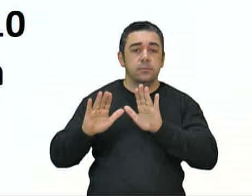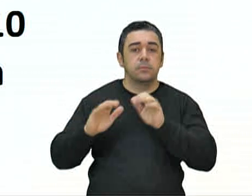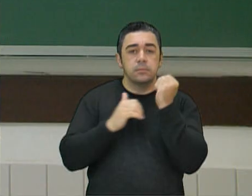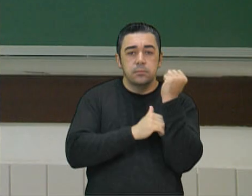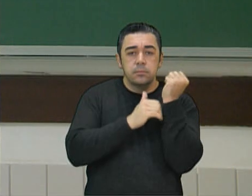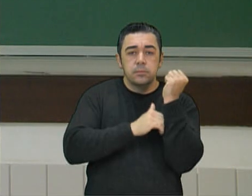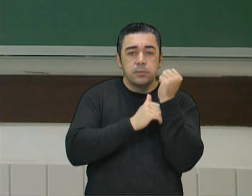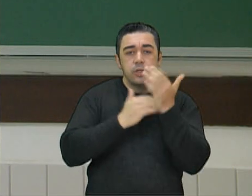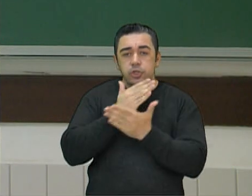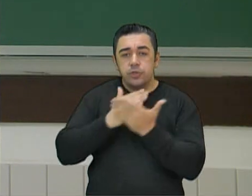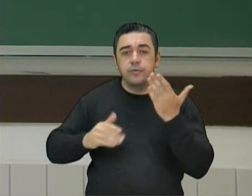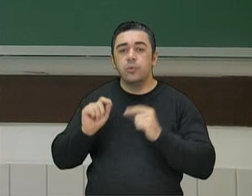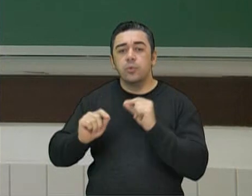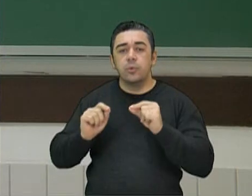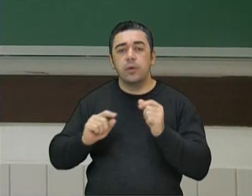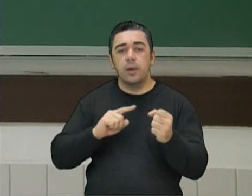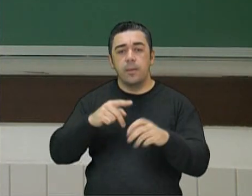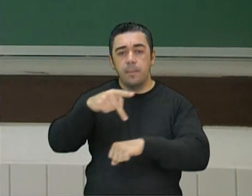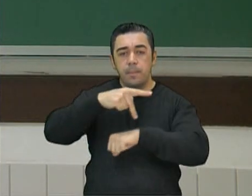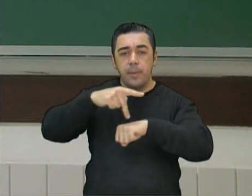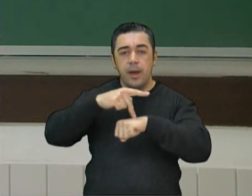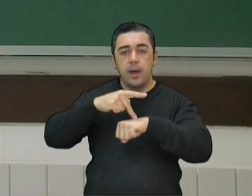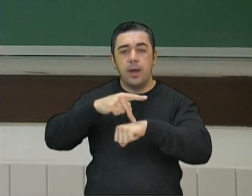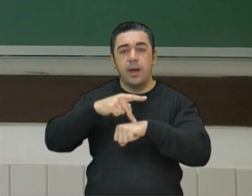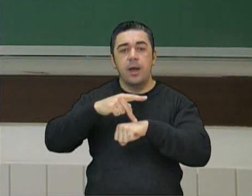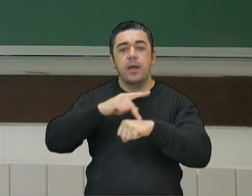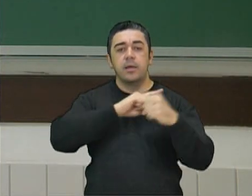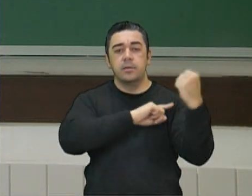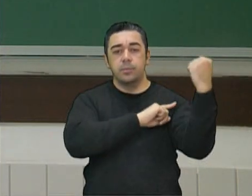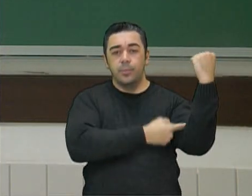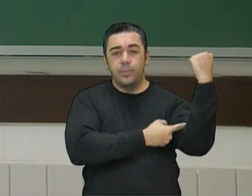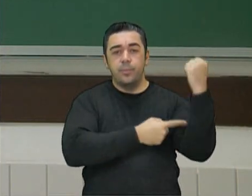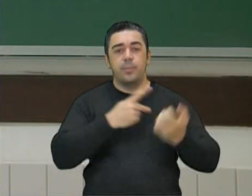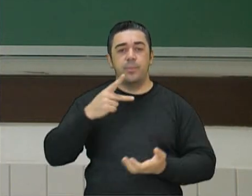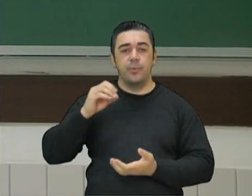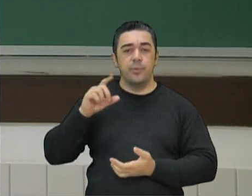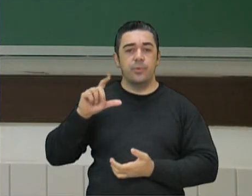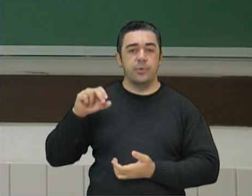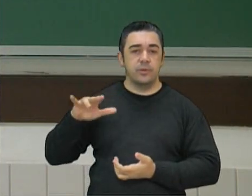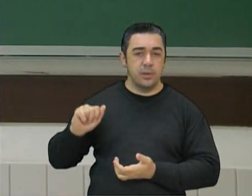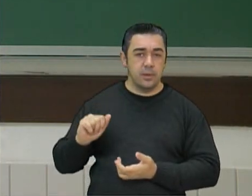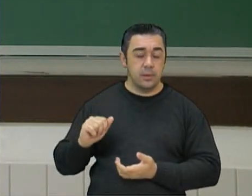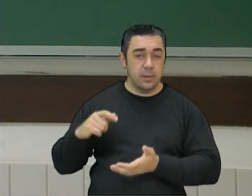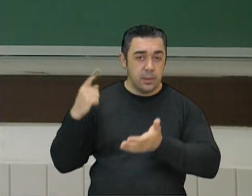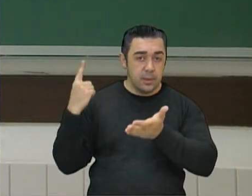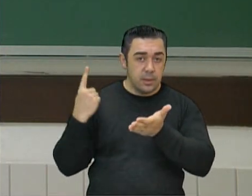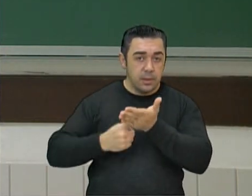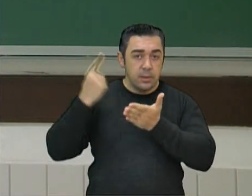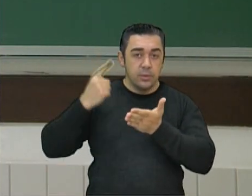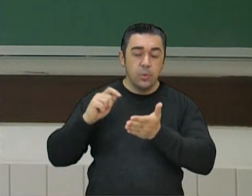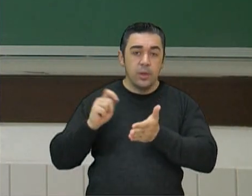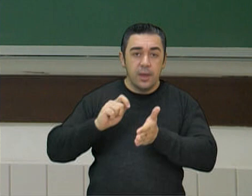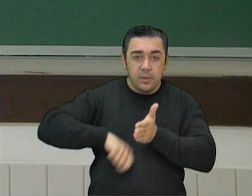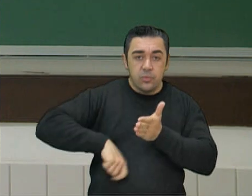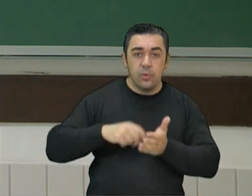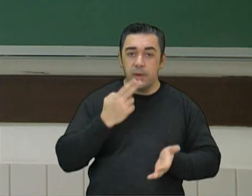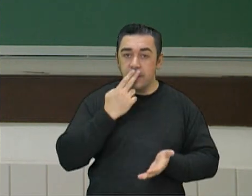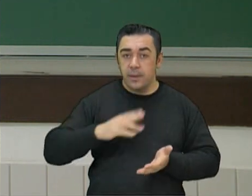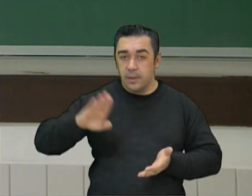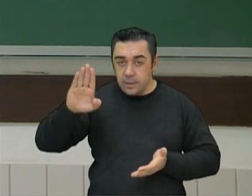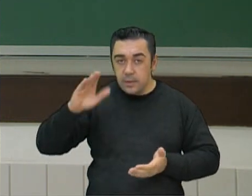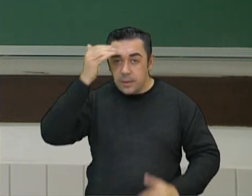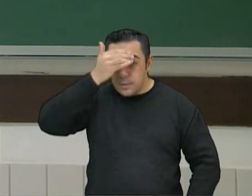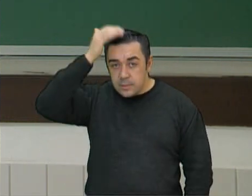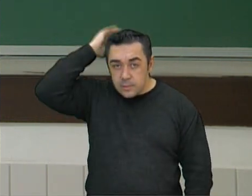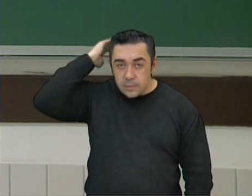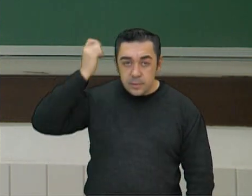a Polônia entre si. O Hitler assinou um acordo com o seu grande adversário mundial, Stalin, e